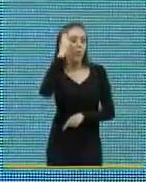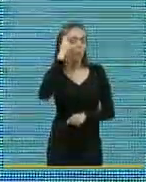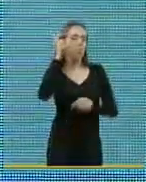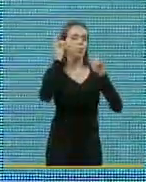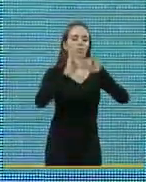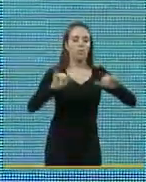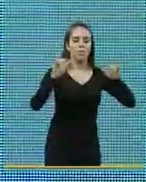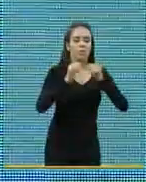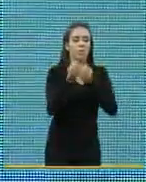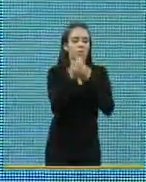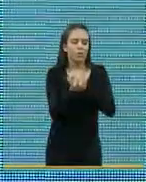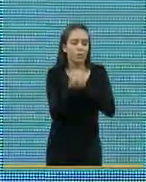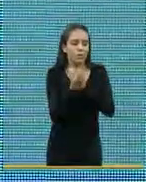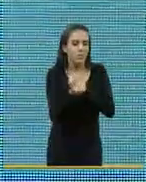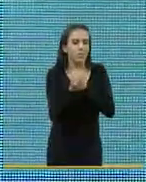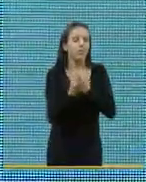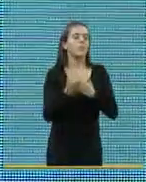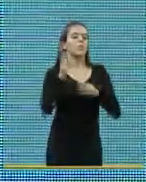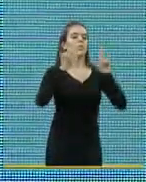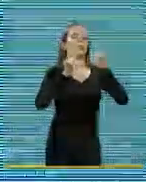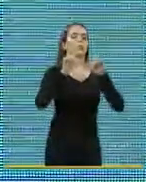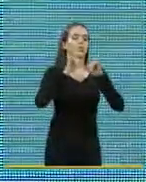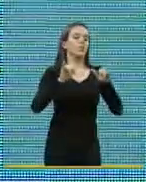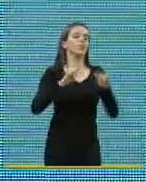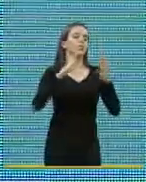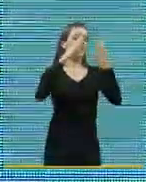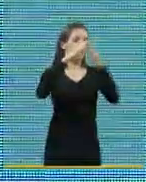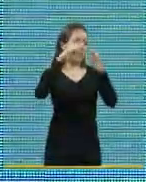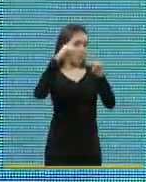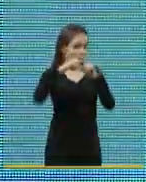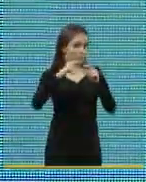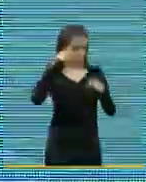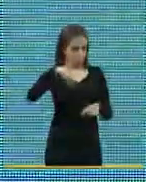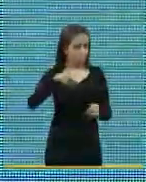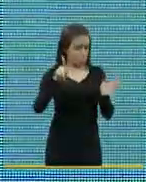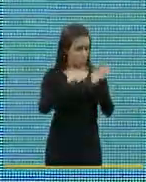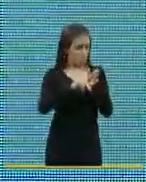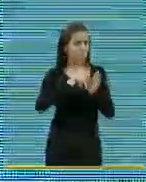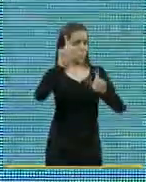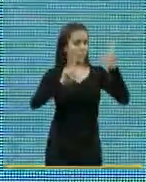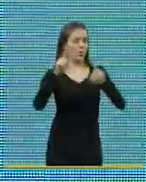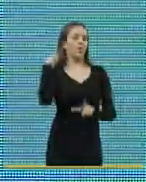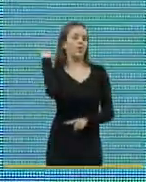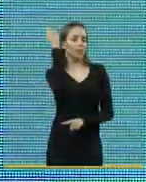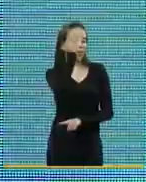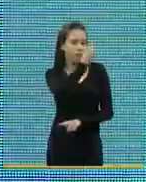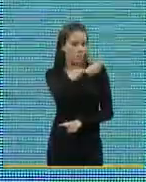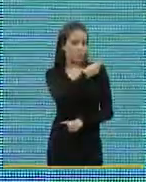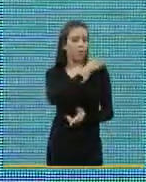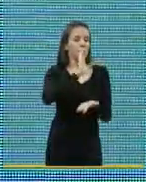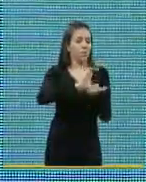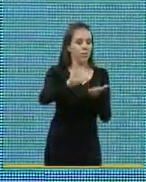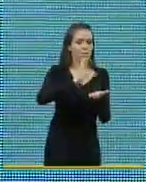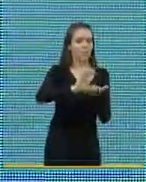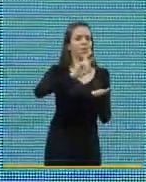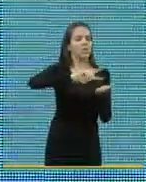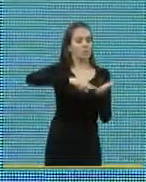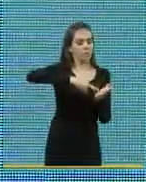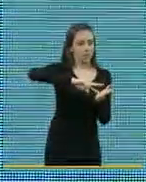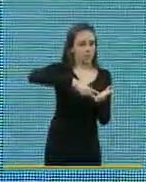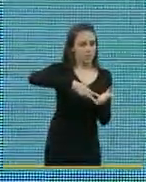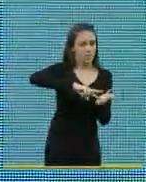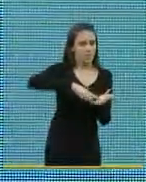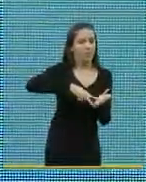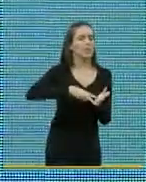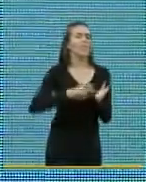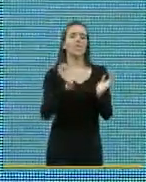financiar a cooperativa de jornalista igrejas como é o caso aqui da tv aparecida financiar as centrais sindicais financiar